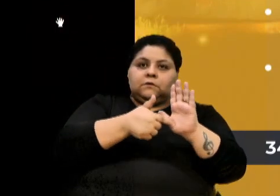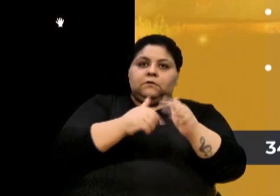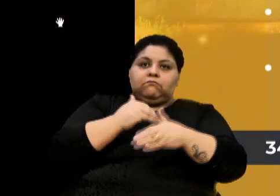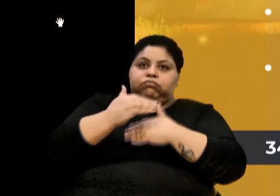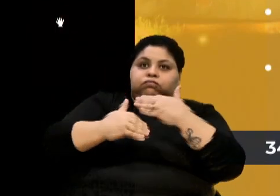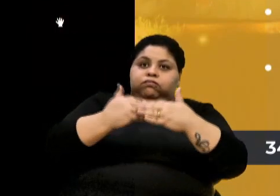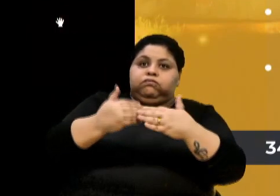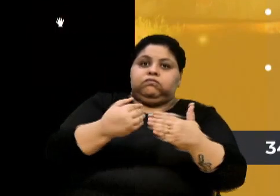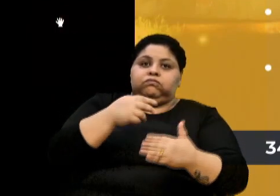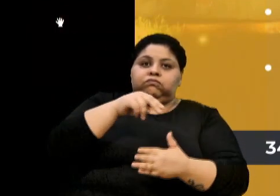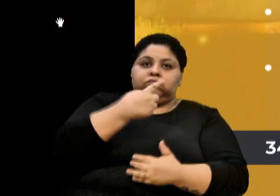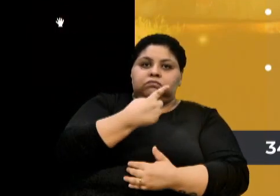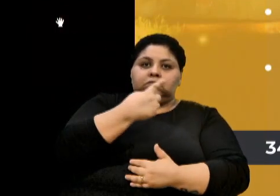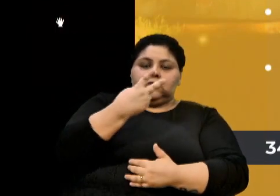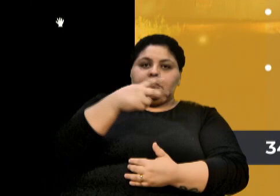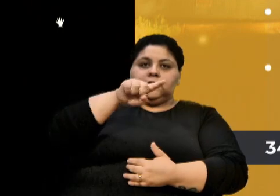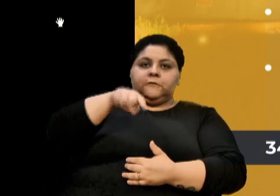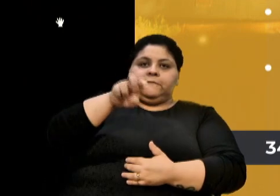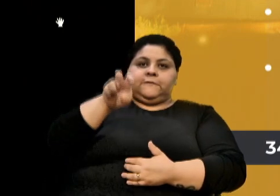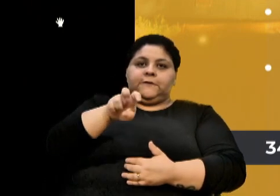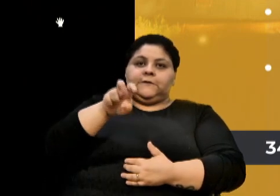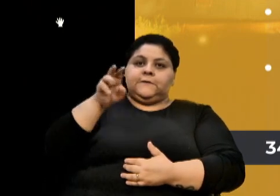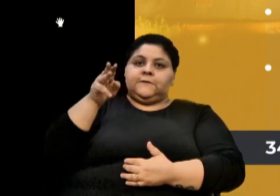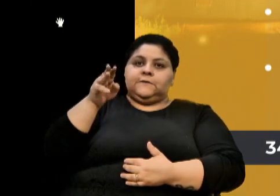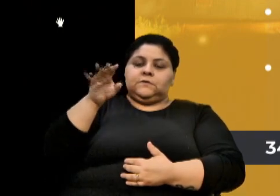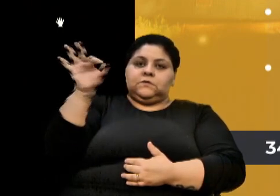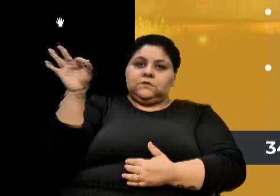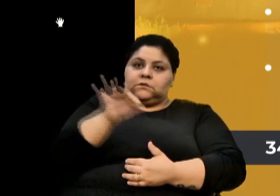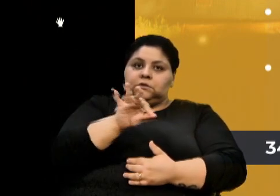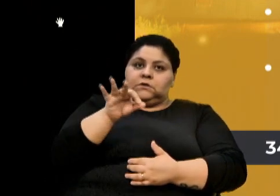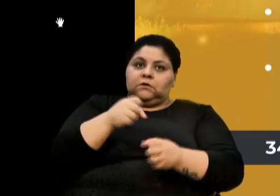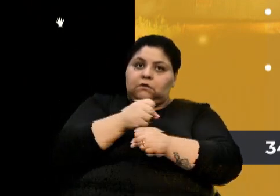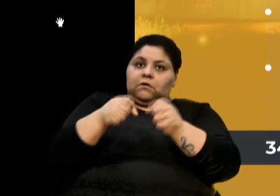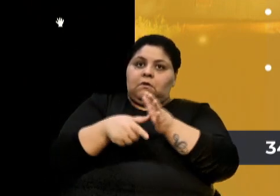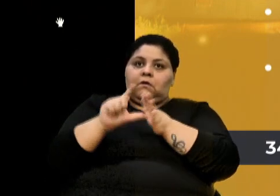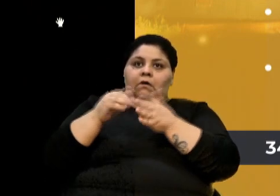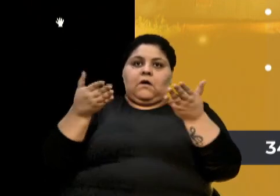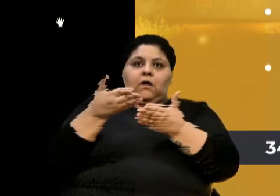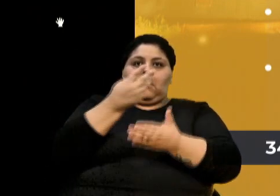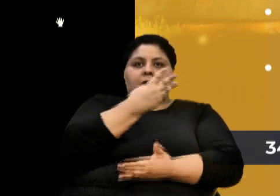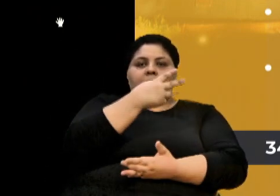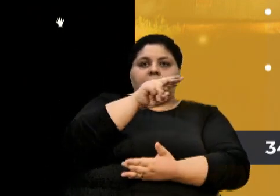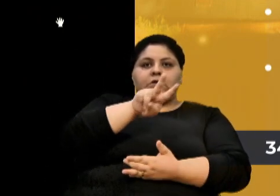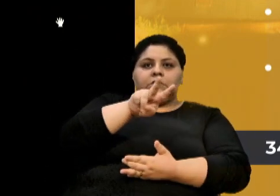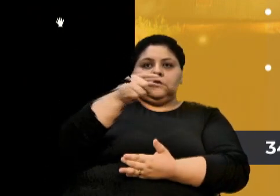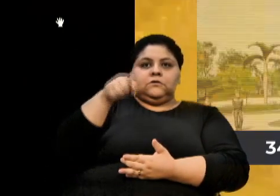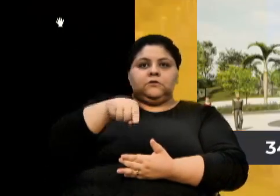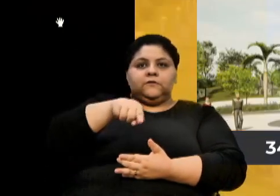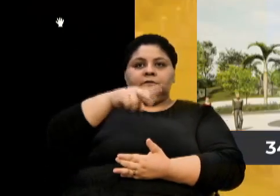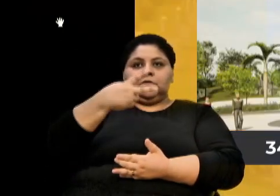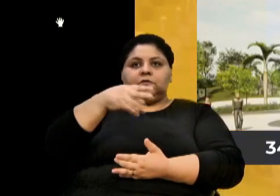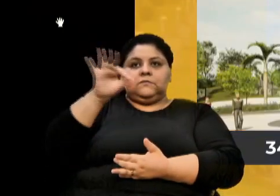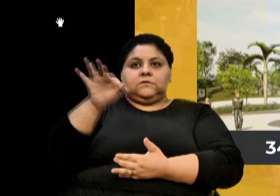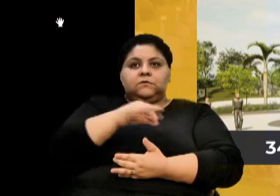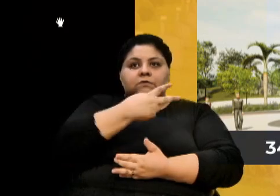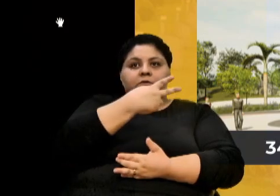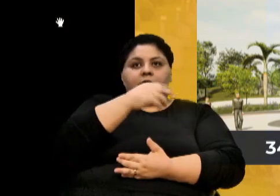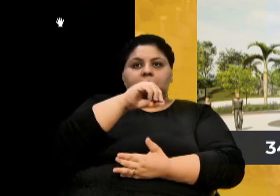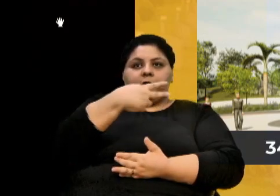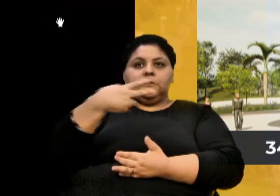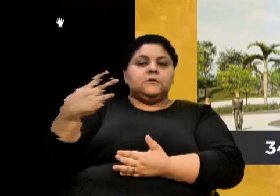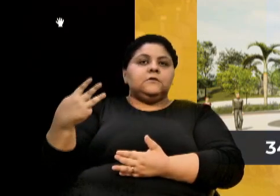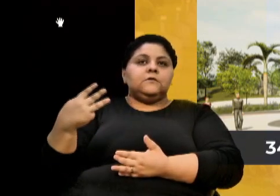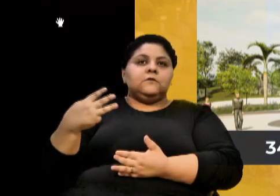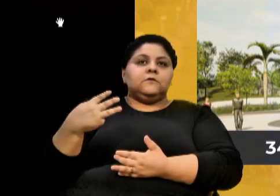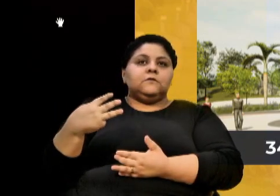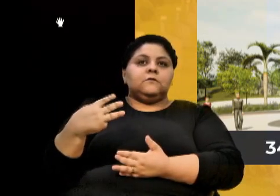12,5% em 2022 para 32% em 2023, o que, por si só, né,